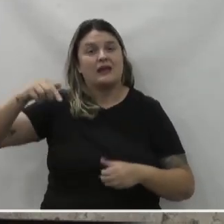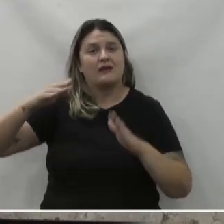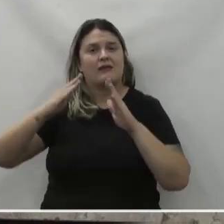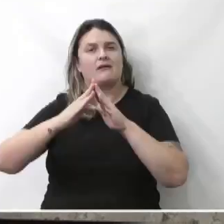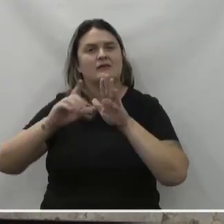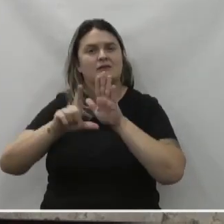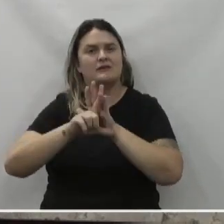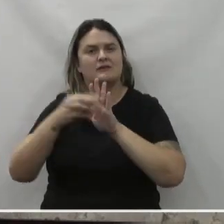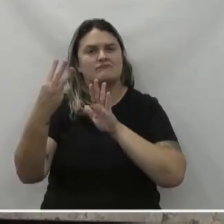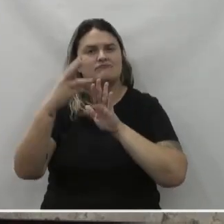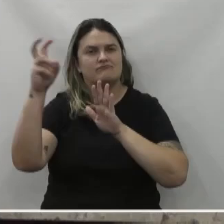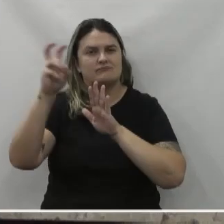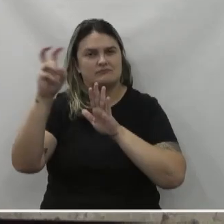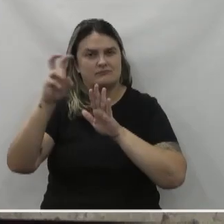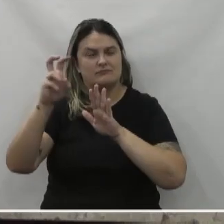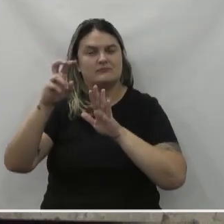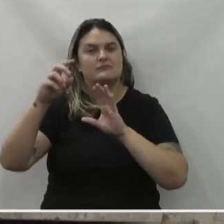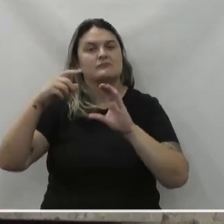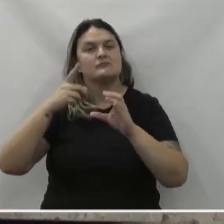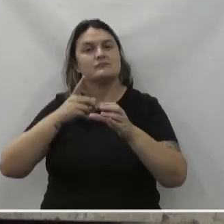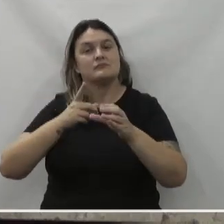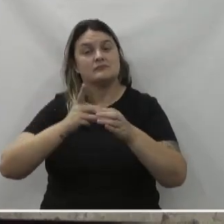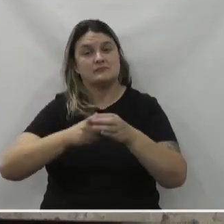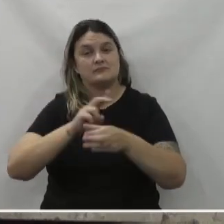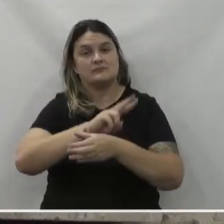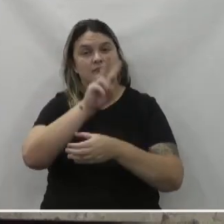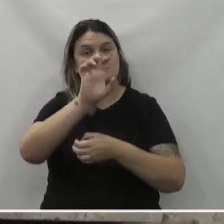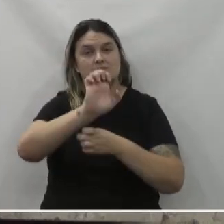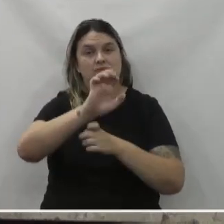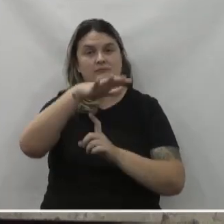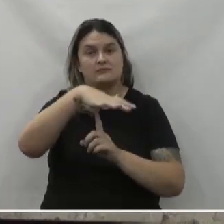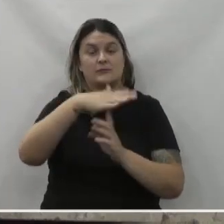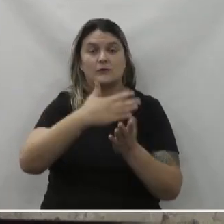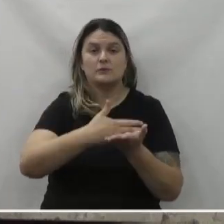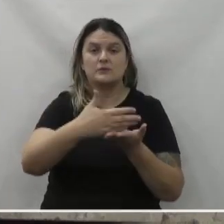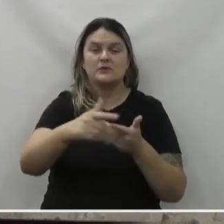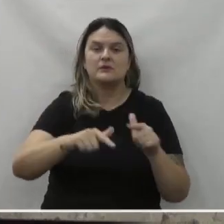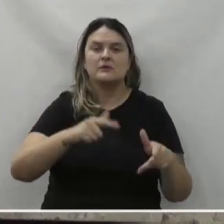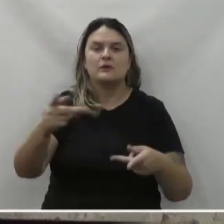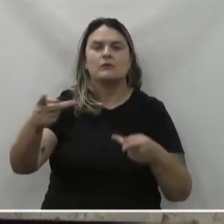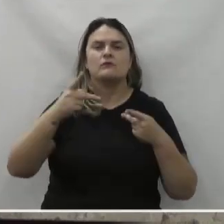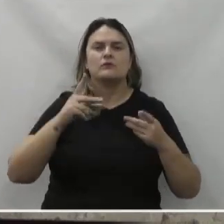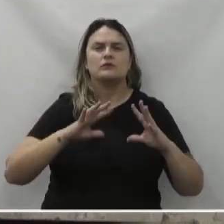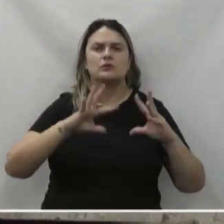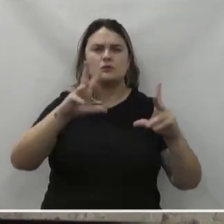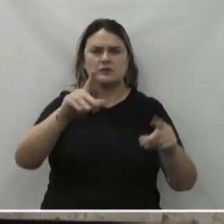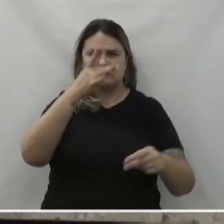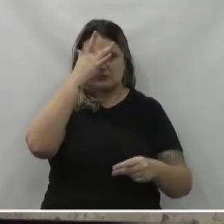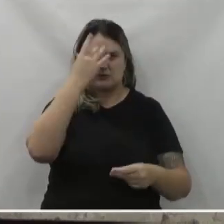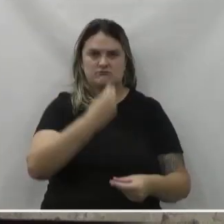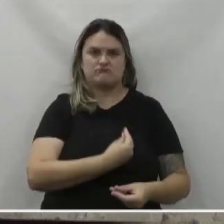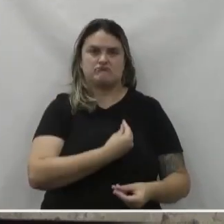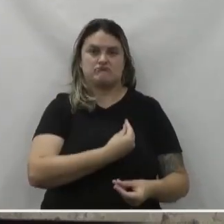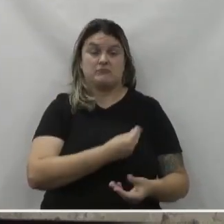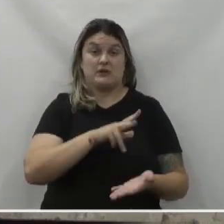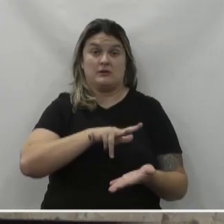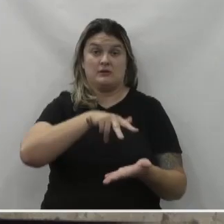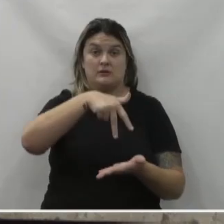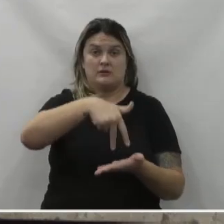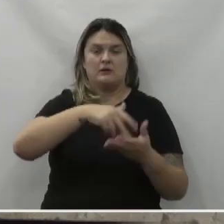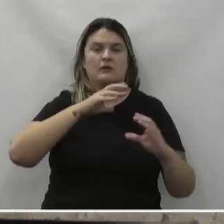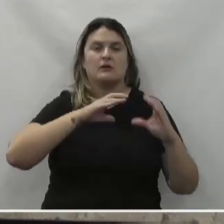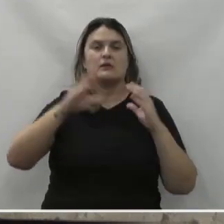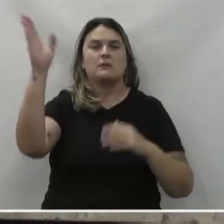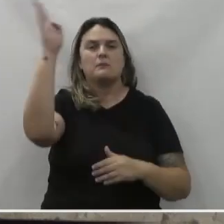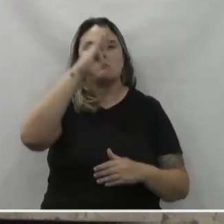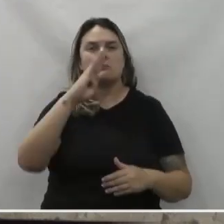35ª Legislatura da Câmara Municipal de Nova Vitória, Estado do Paraná. Iniciando os trabalhos, convido para que todos se coloquem em posição de respeito para cantarmos o hino